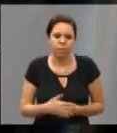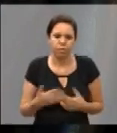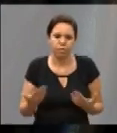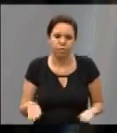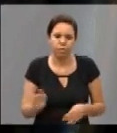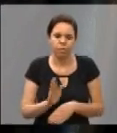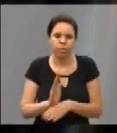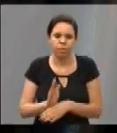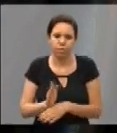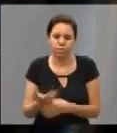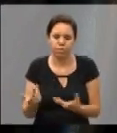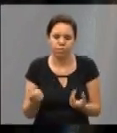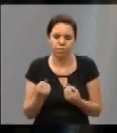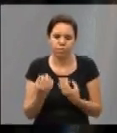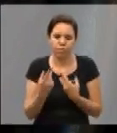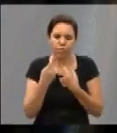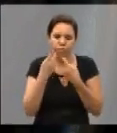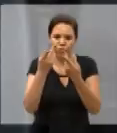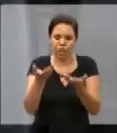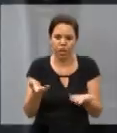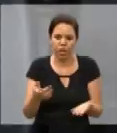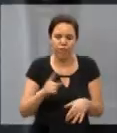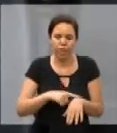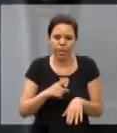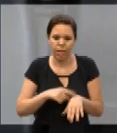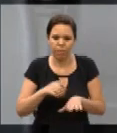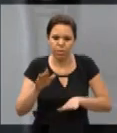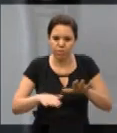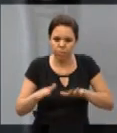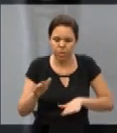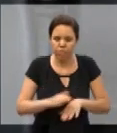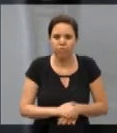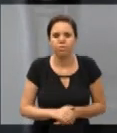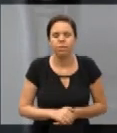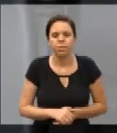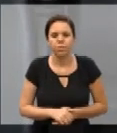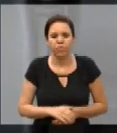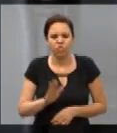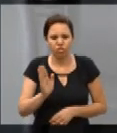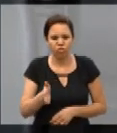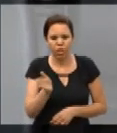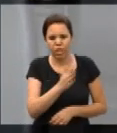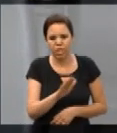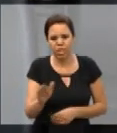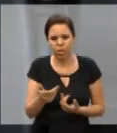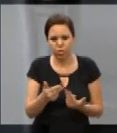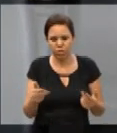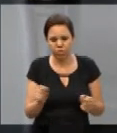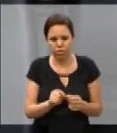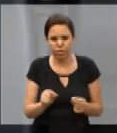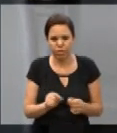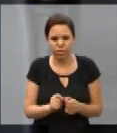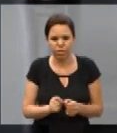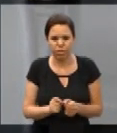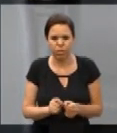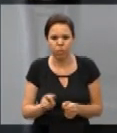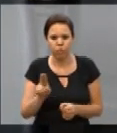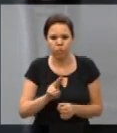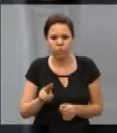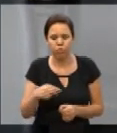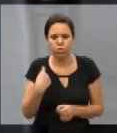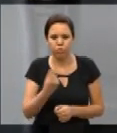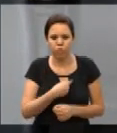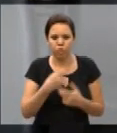as filmagens, como eu te falei, depende de tempo, clima, né? Já cancelamos muitas vezes porque ele usa